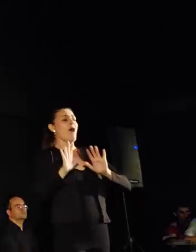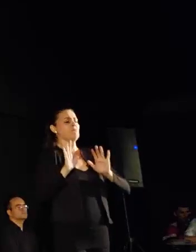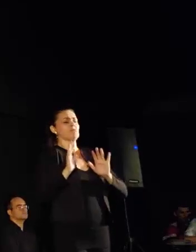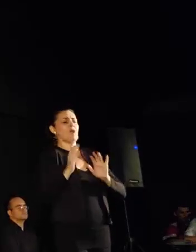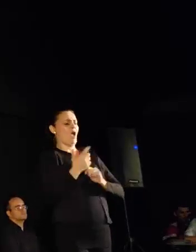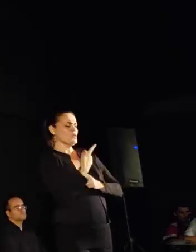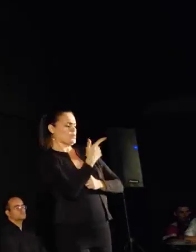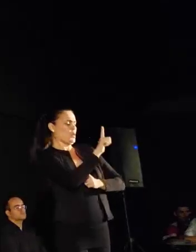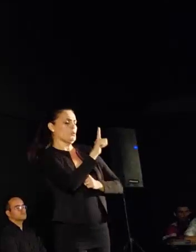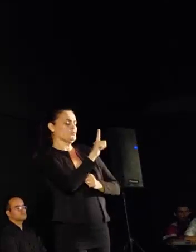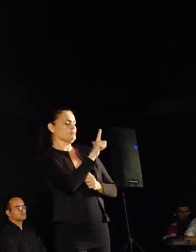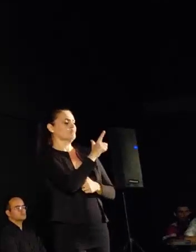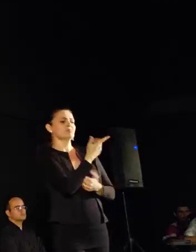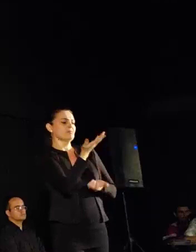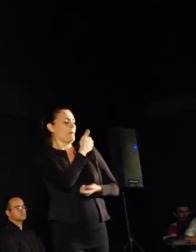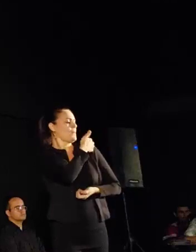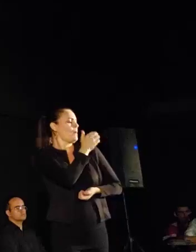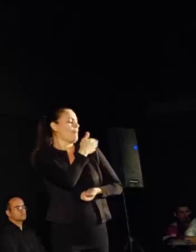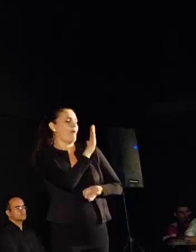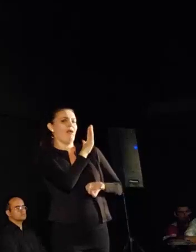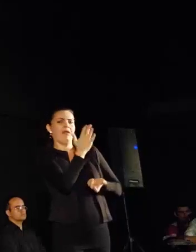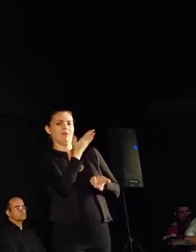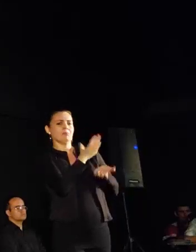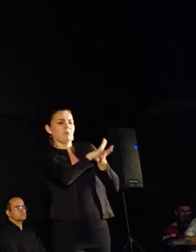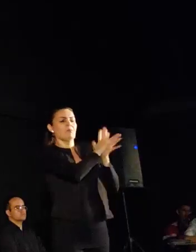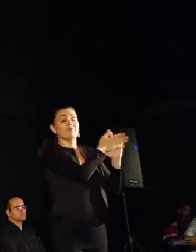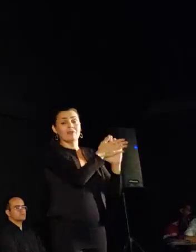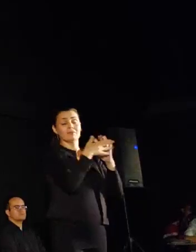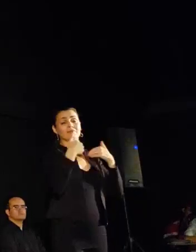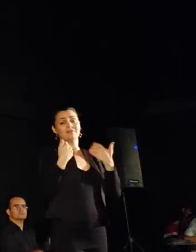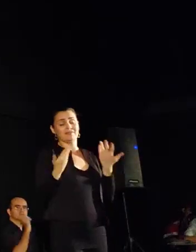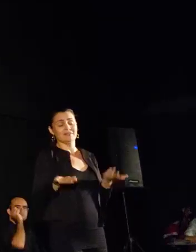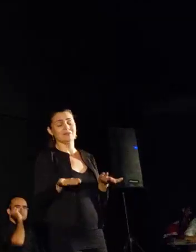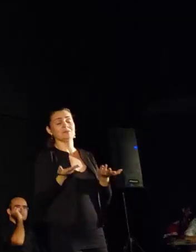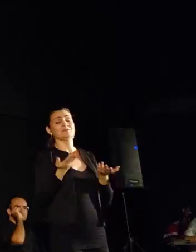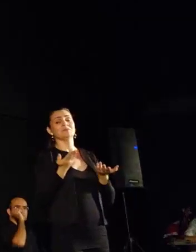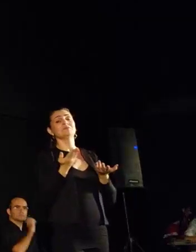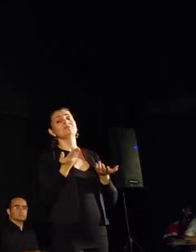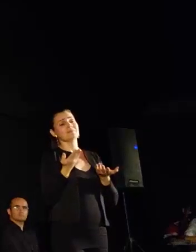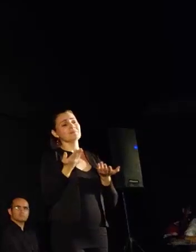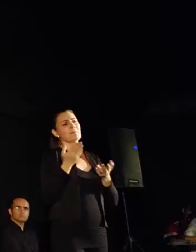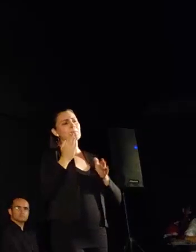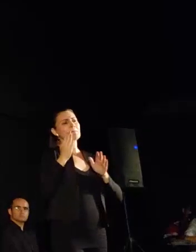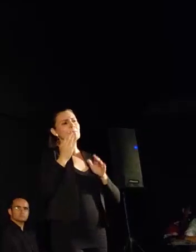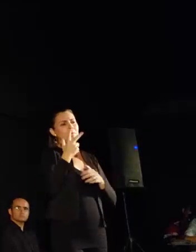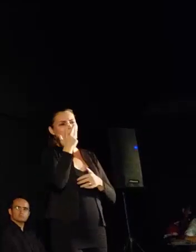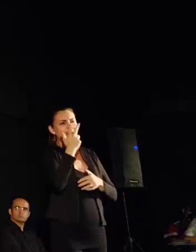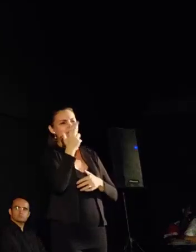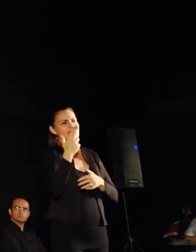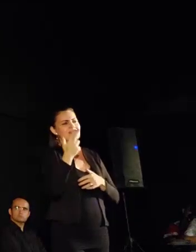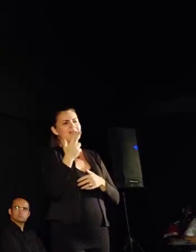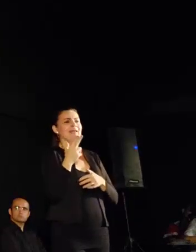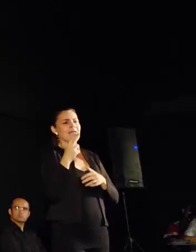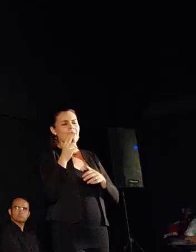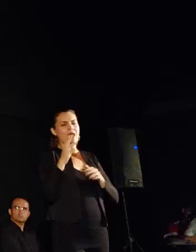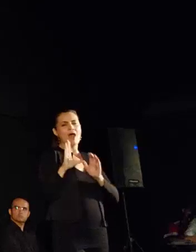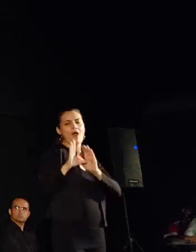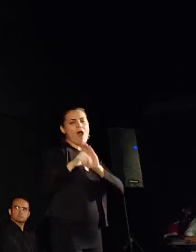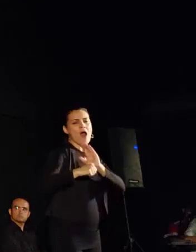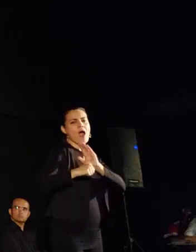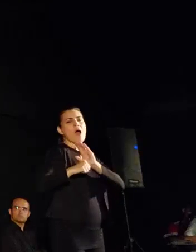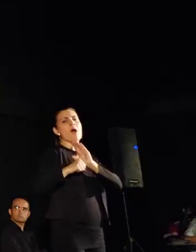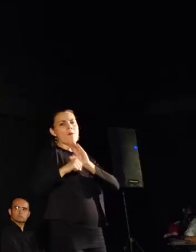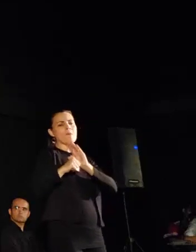completamente precária, todo sorriso de quem está nessa posição tem gosto de roubo. Tudo parece meio